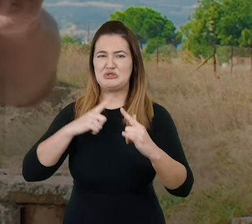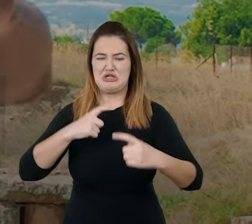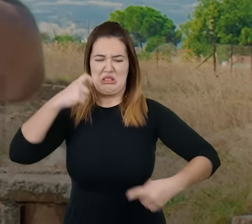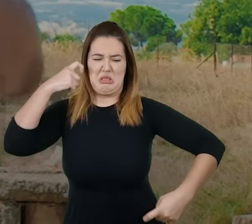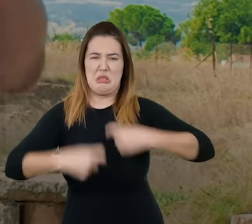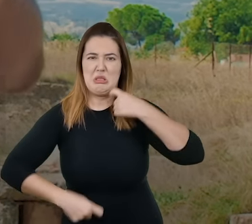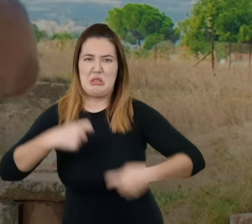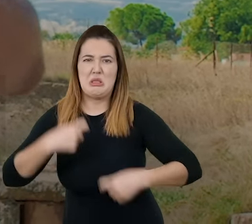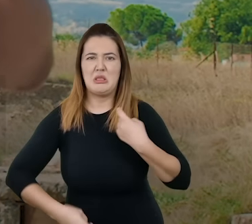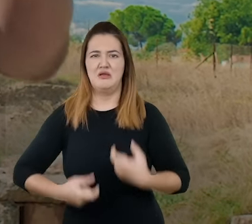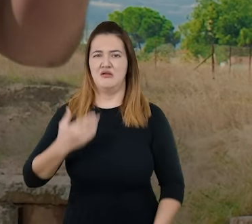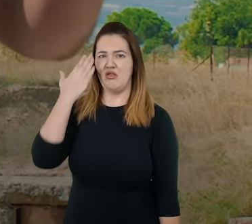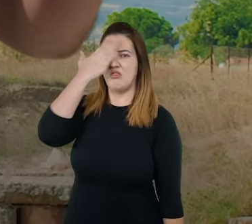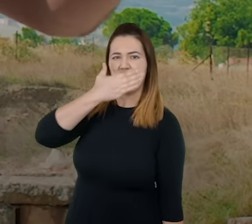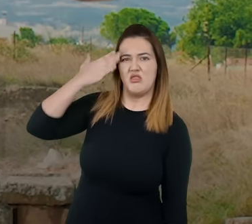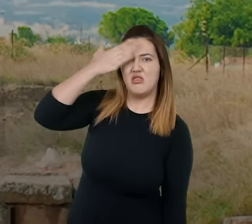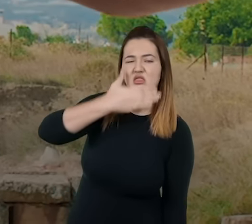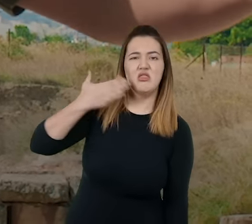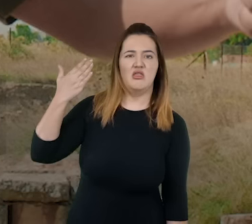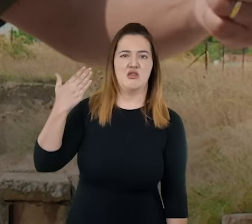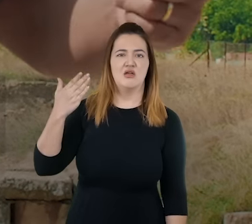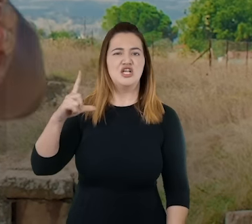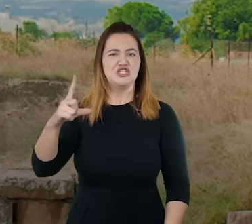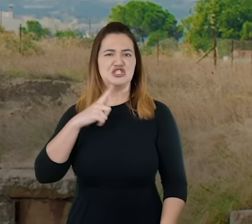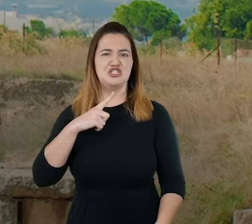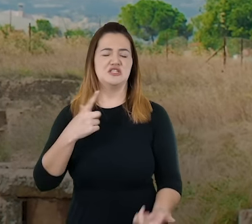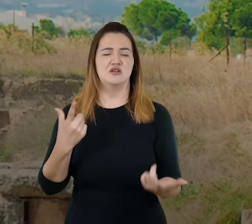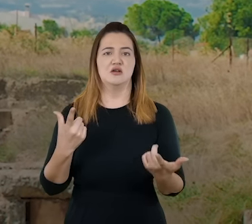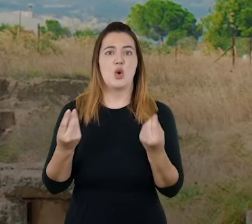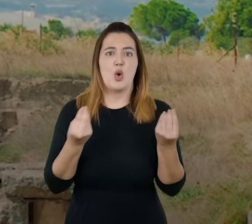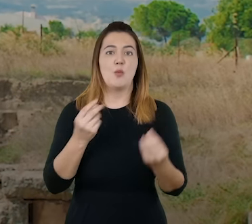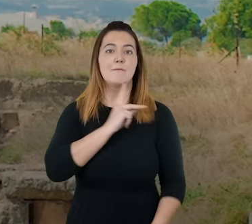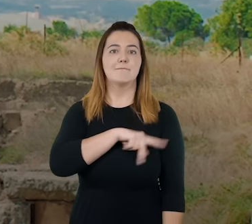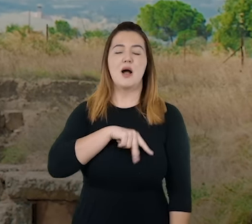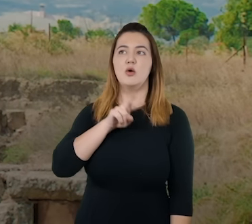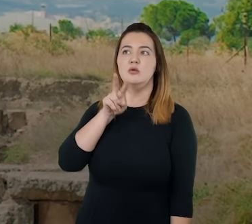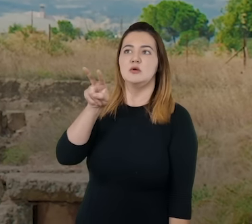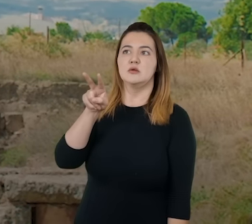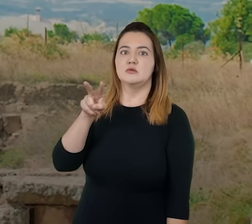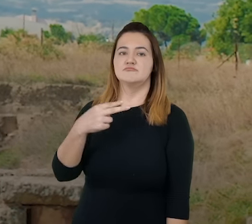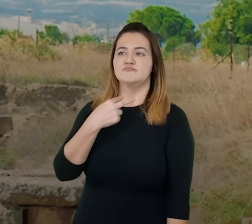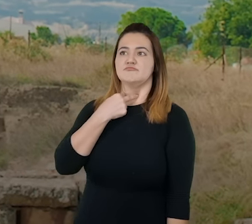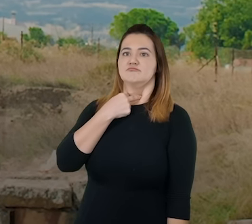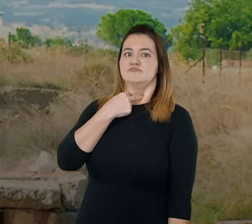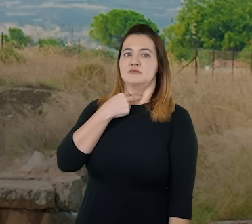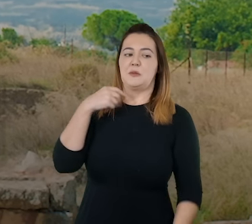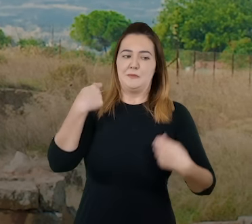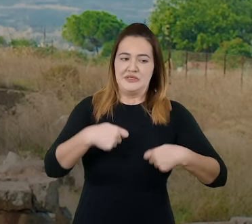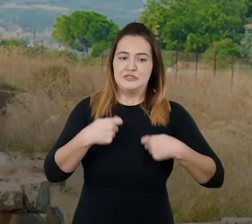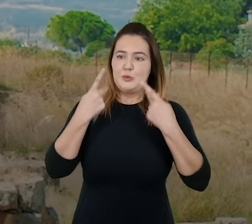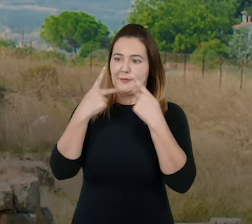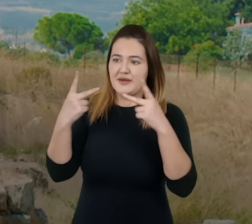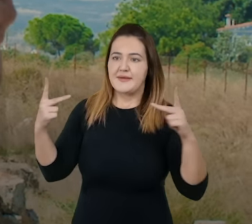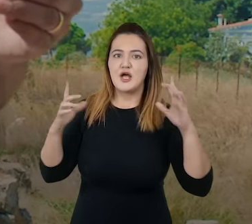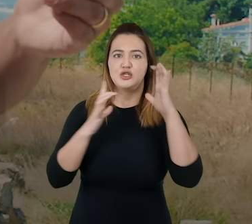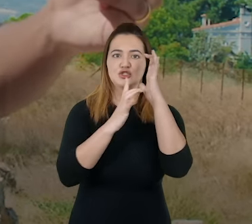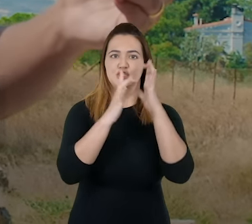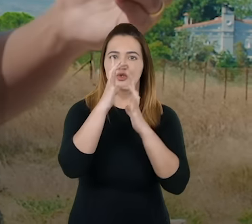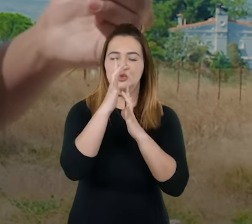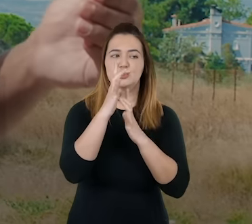cultica, de licenciosidade religiosa, Paulo tendo que pregar um Cristo vivo, que morreu